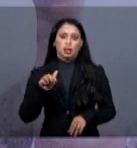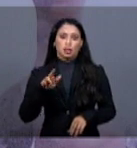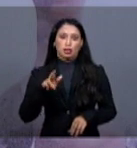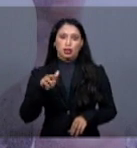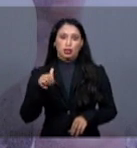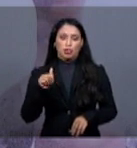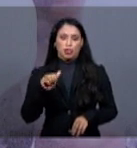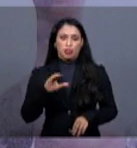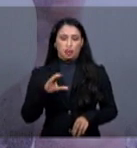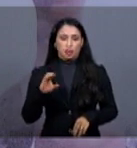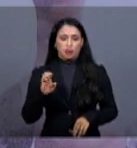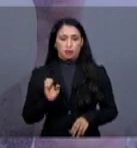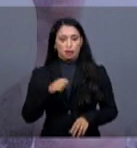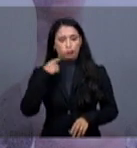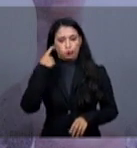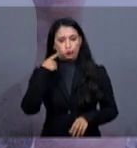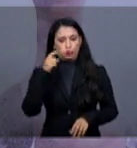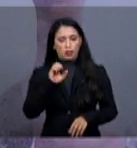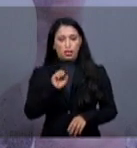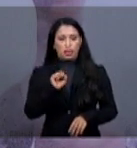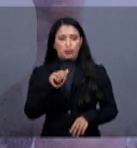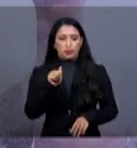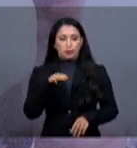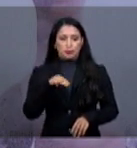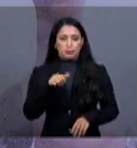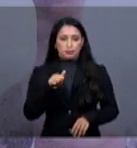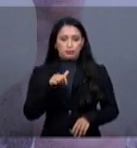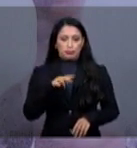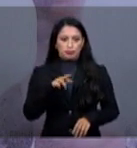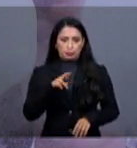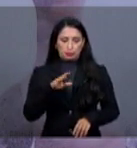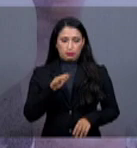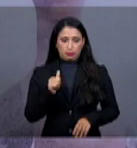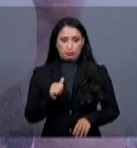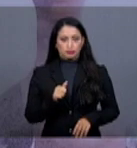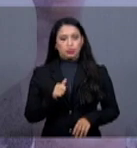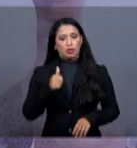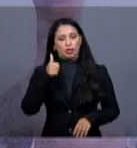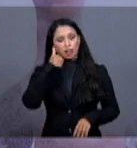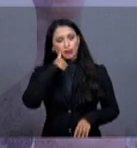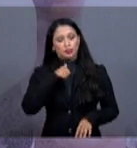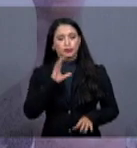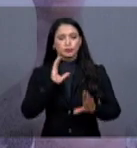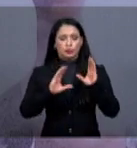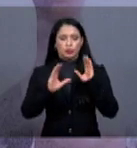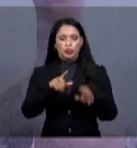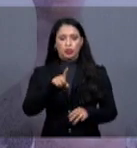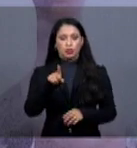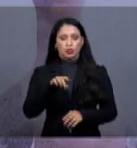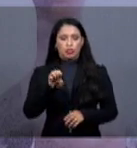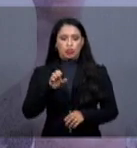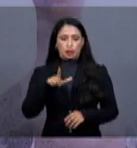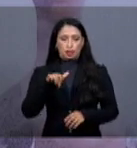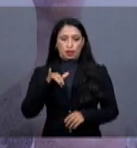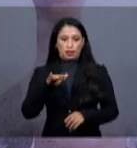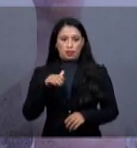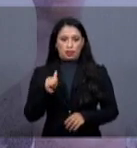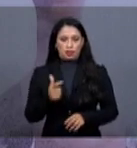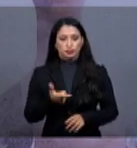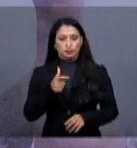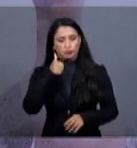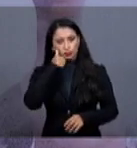Senhoria, a doutora advogada Samara Pataxó. Sua Senhoria, a senhora cantora Zélia Duncan. Sua Excelência, a senhora Jennifer